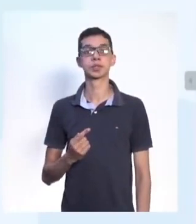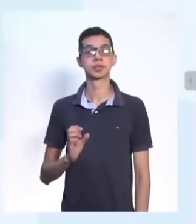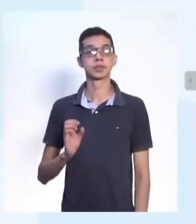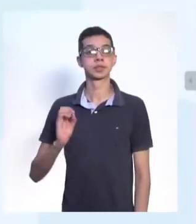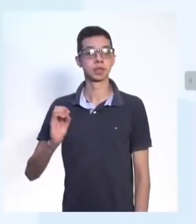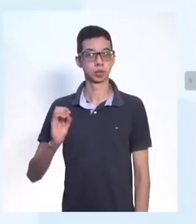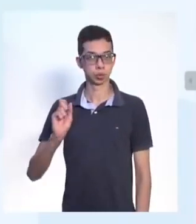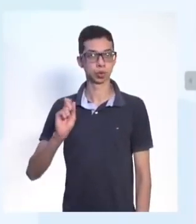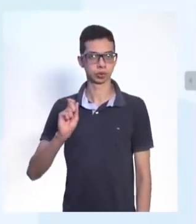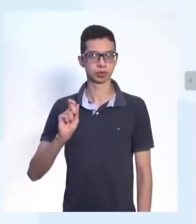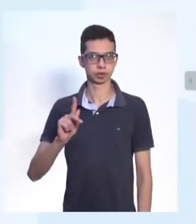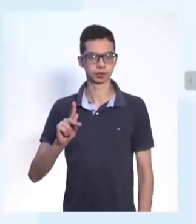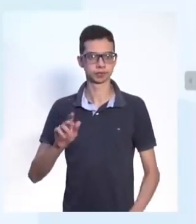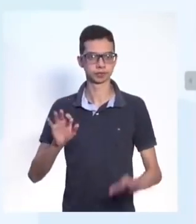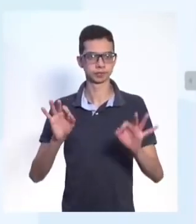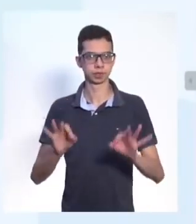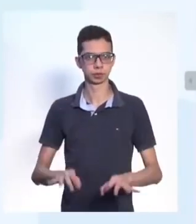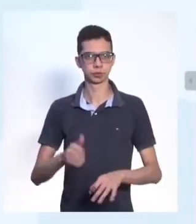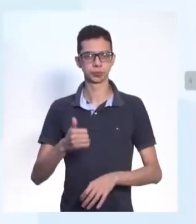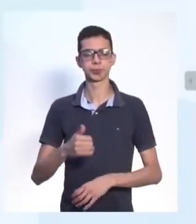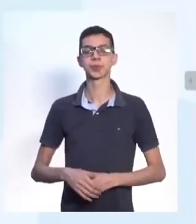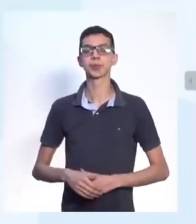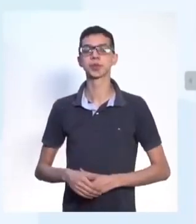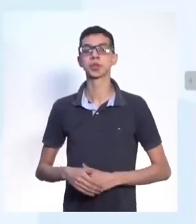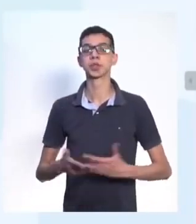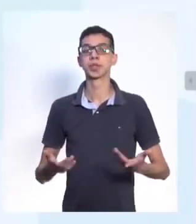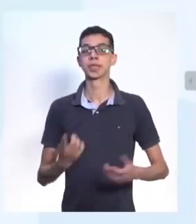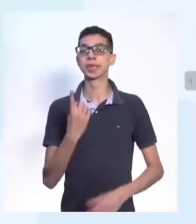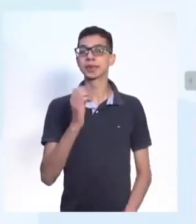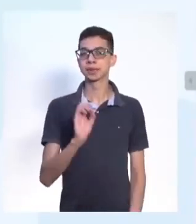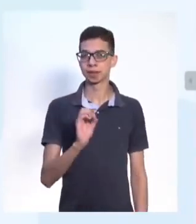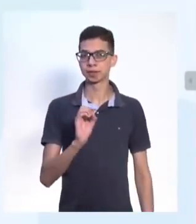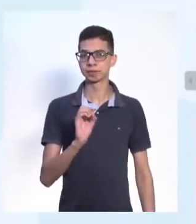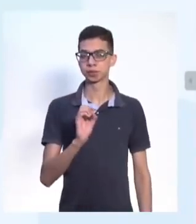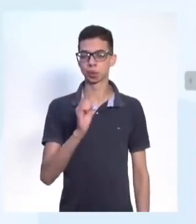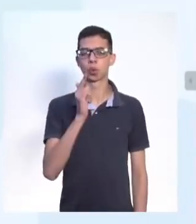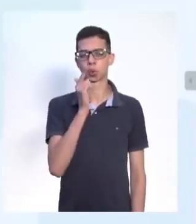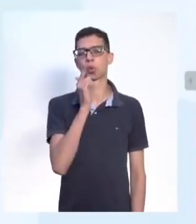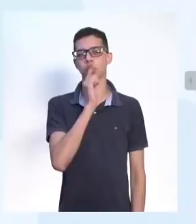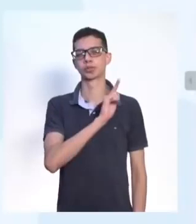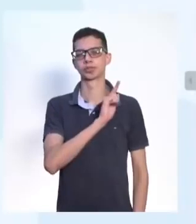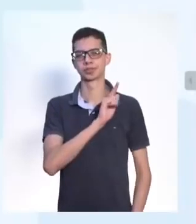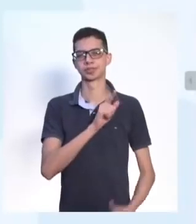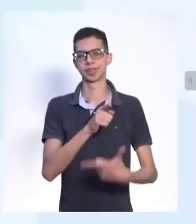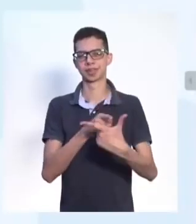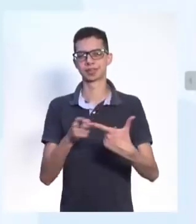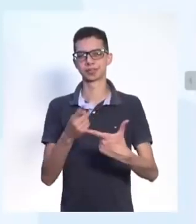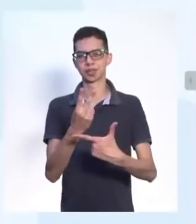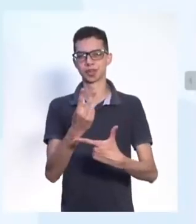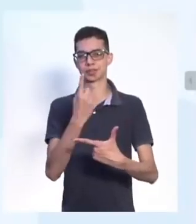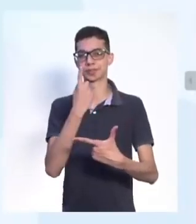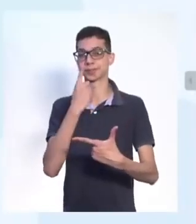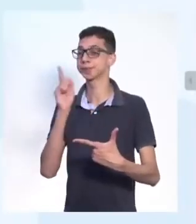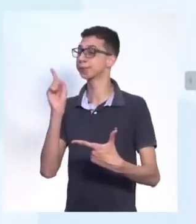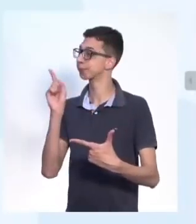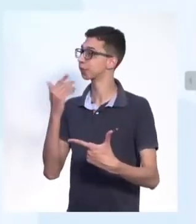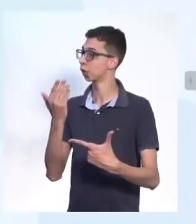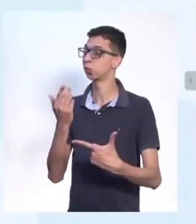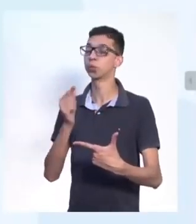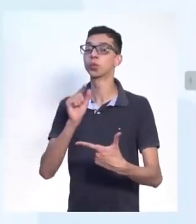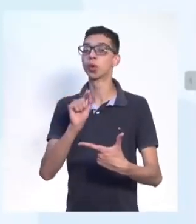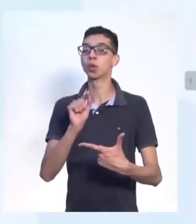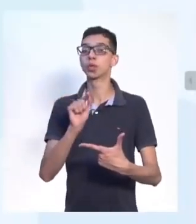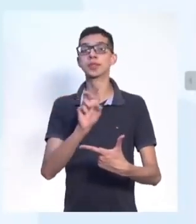Sim. Não foi assim? Perfeito. O 10 eu consigo dividir por 2. Então, lá na tabuada do 2 eu encontro 5. 5